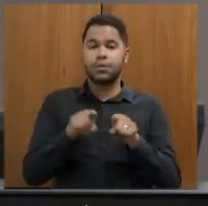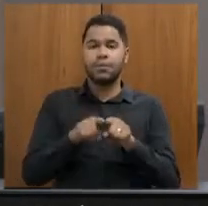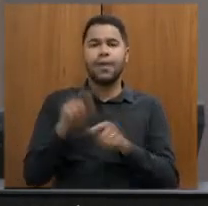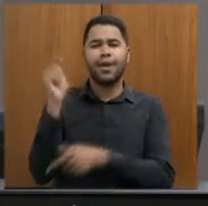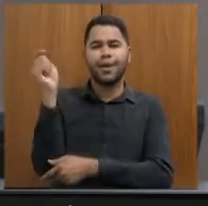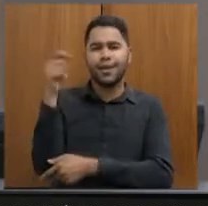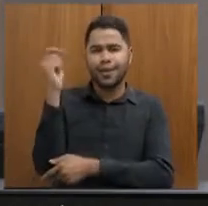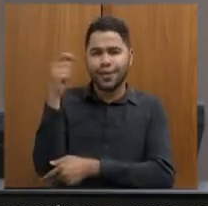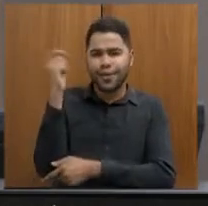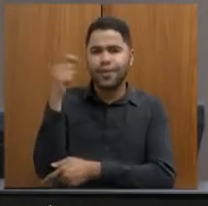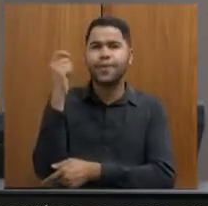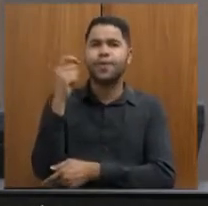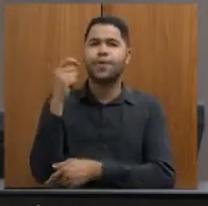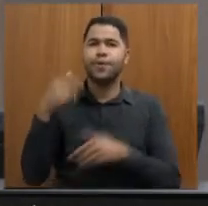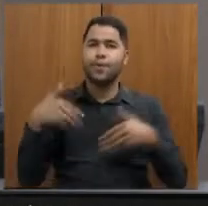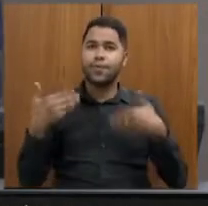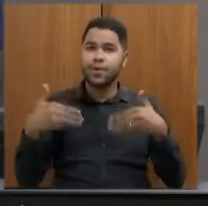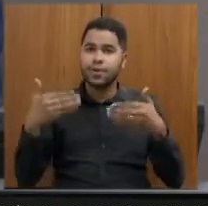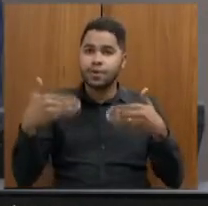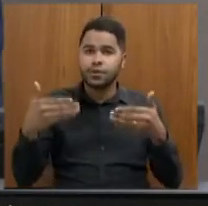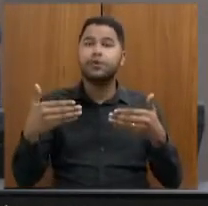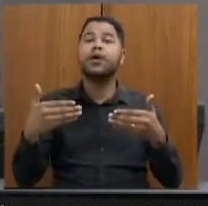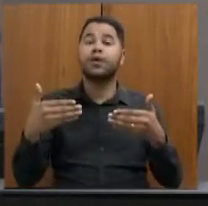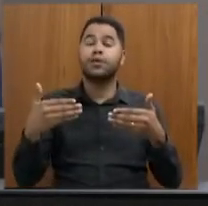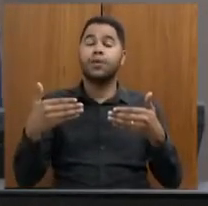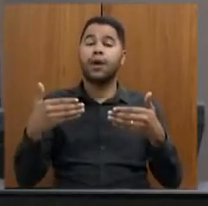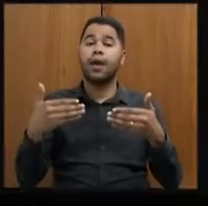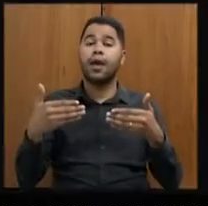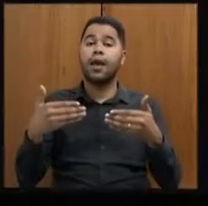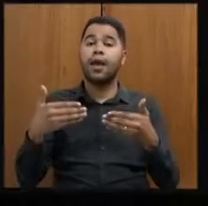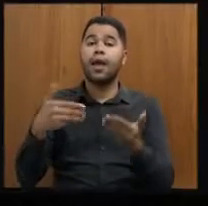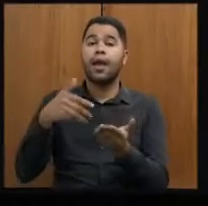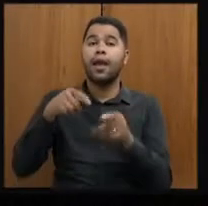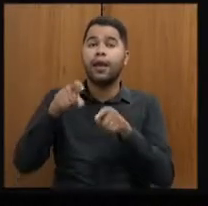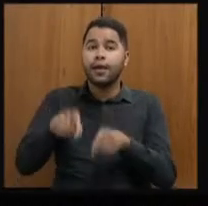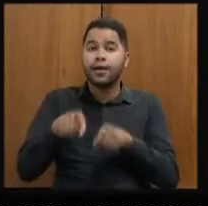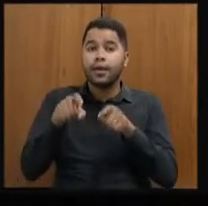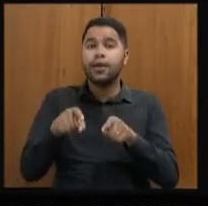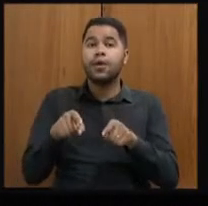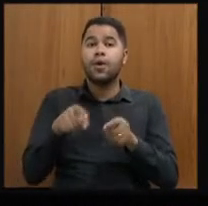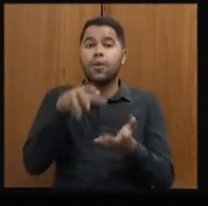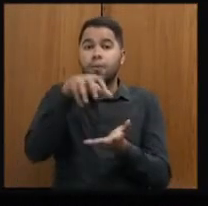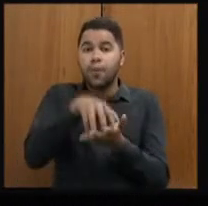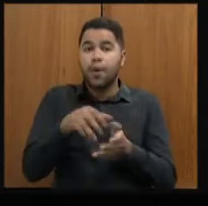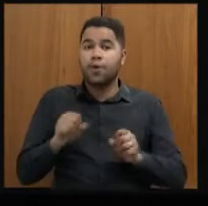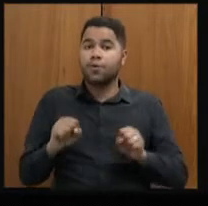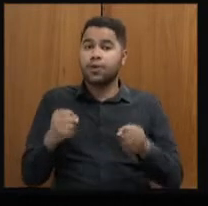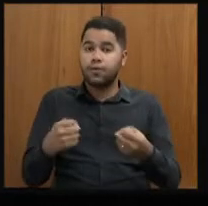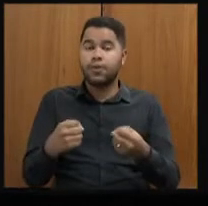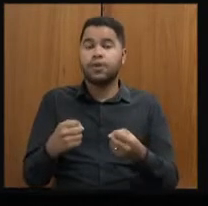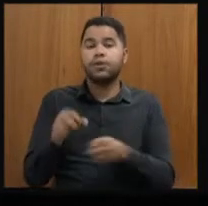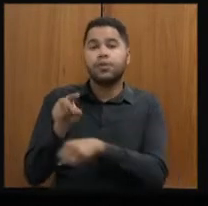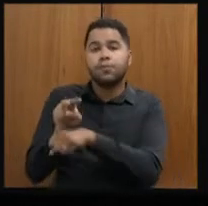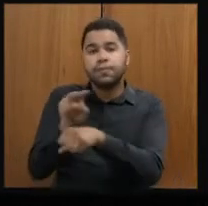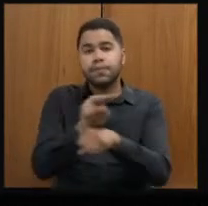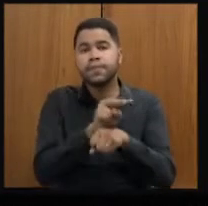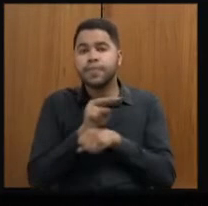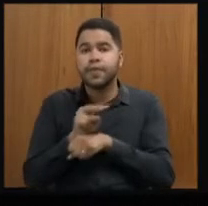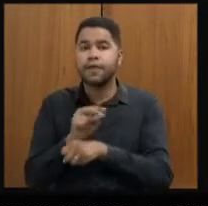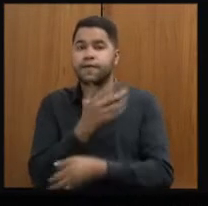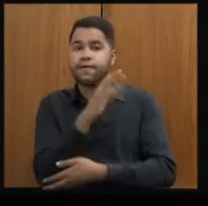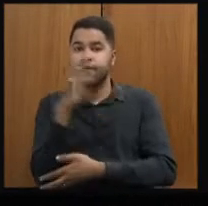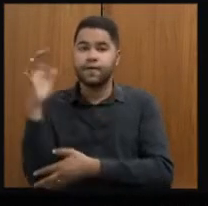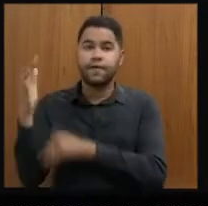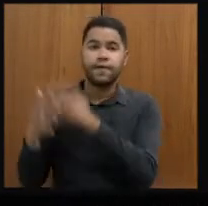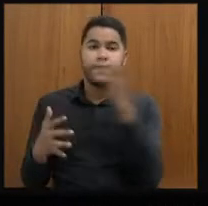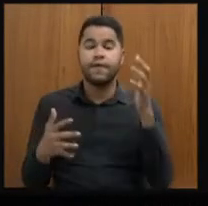no Rio Grande do Sul o Ministério da Agricultura delegou aos órgãos ao órgão de defesa e inspeção vegetal que